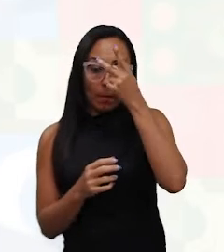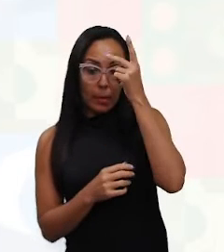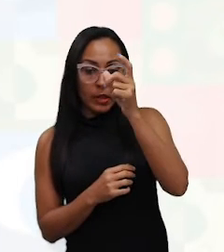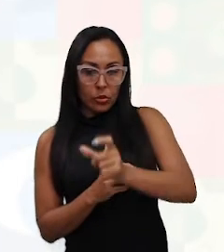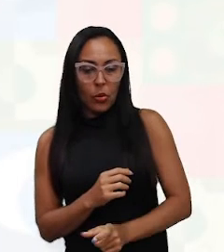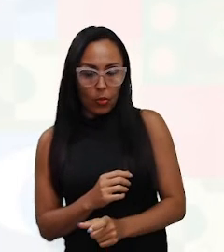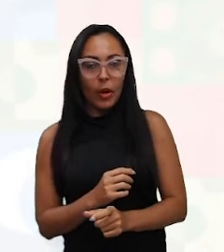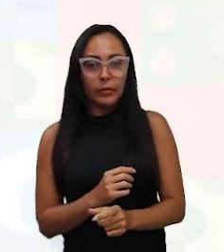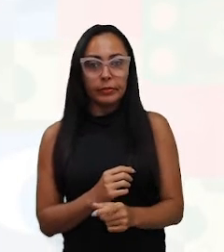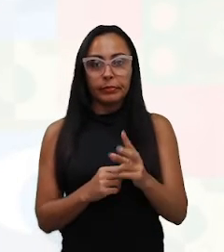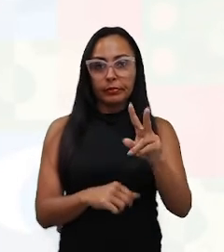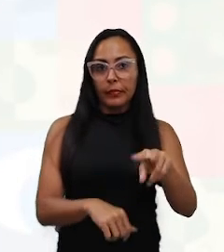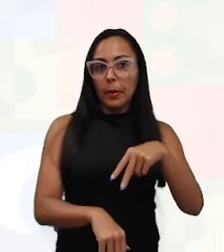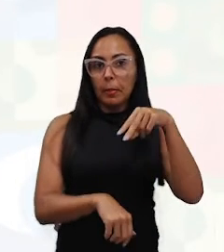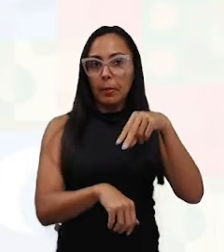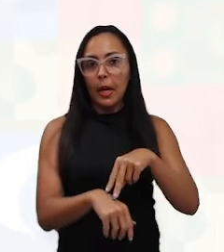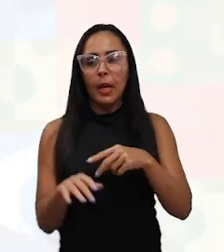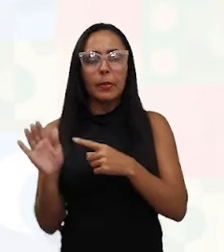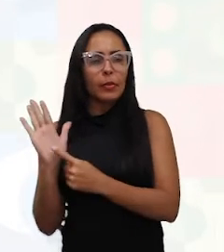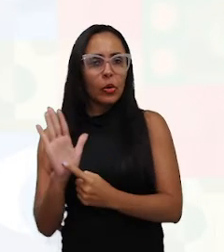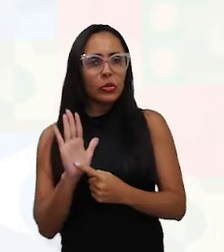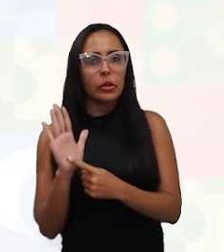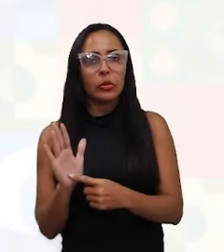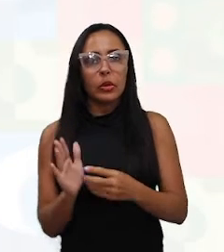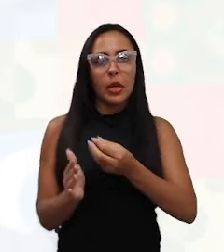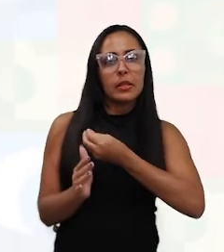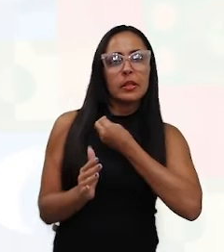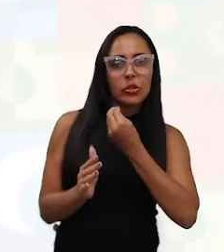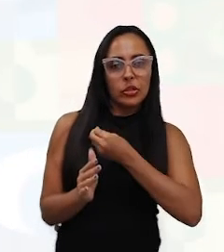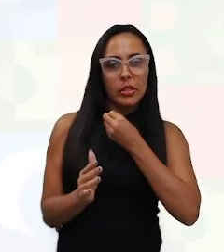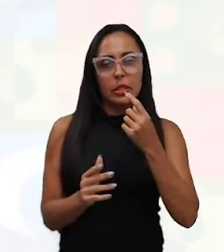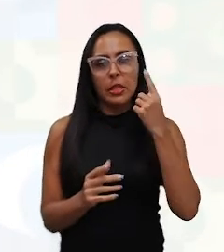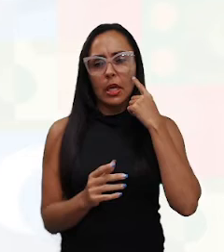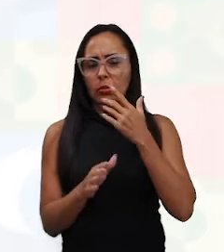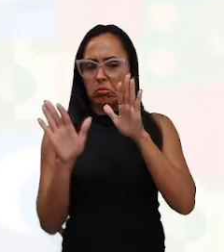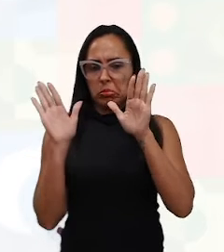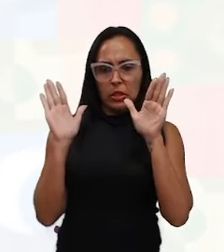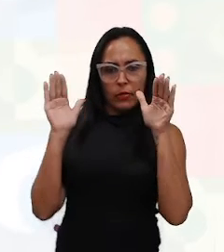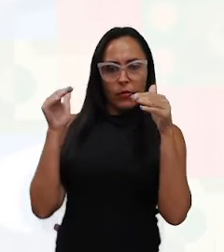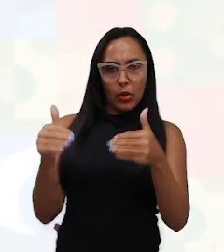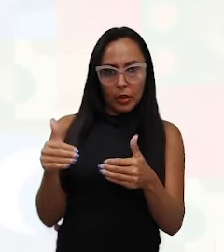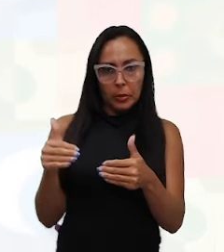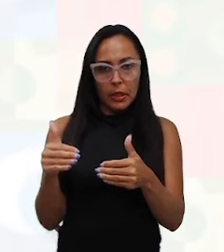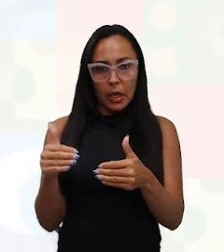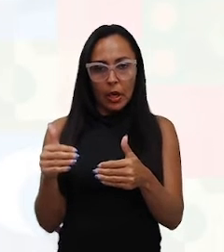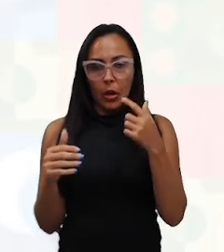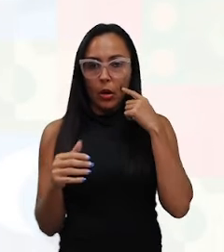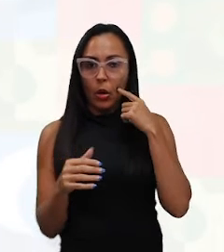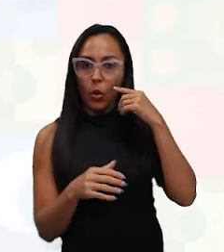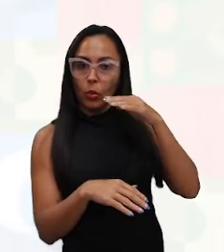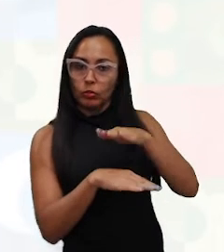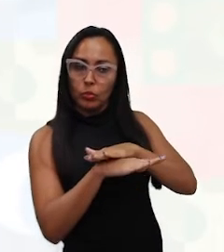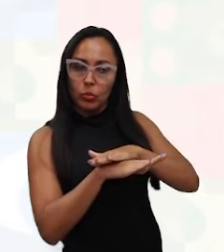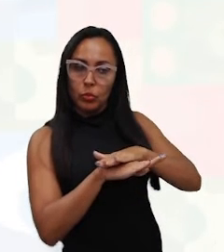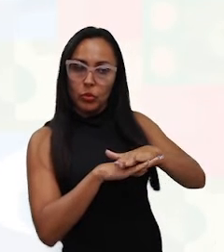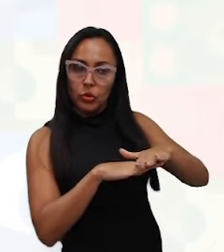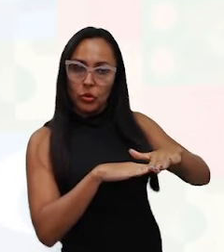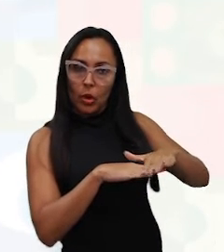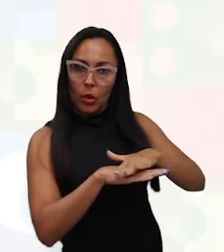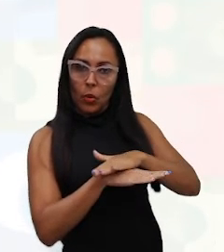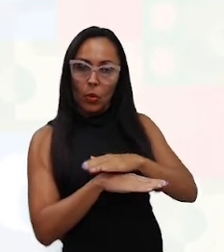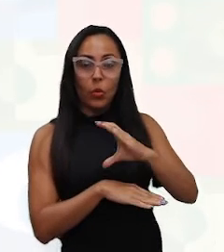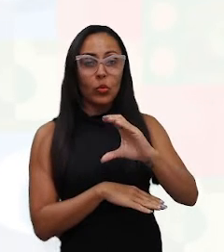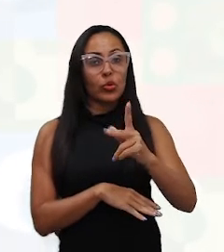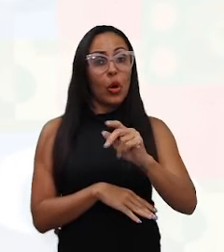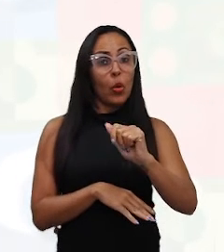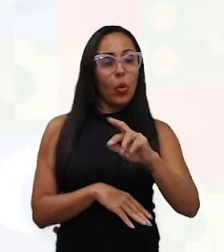em pé e mostrando que existe a linha que determina o chão, que é a linha de terra, e a altura dos